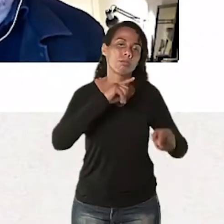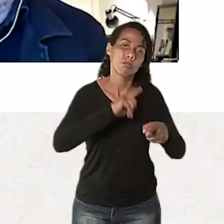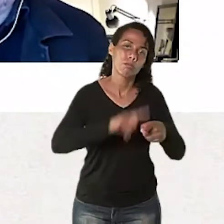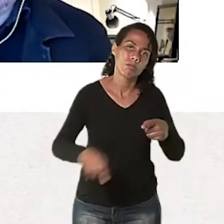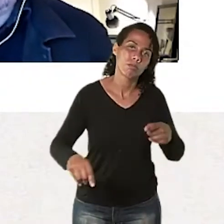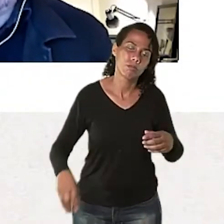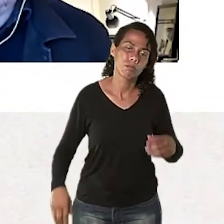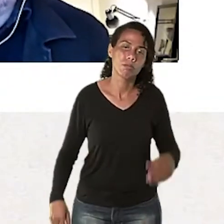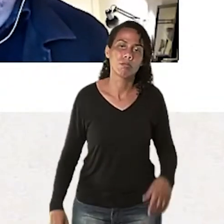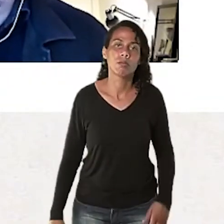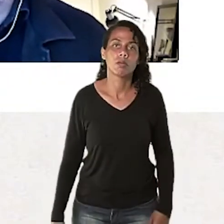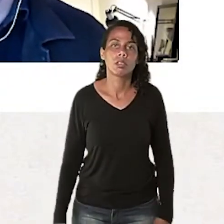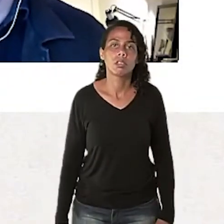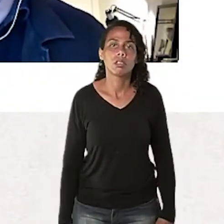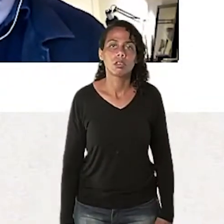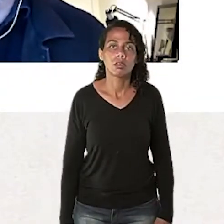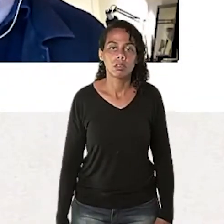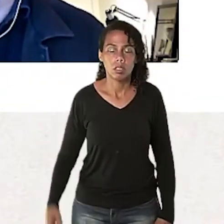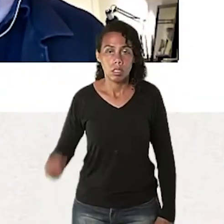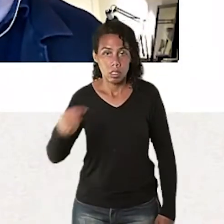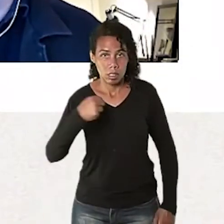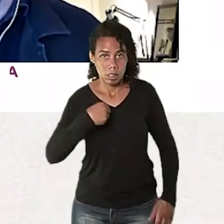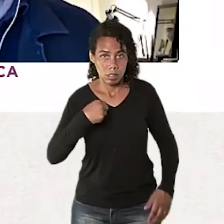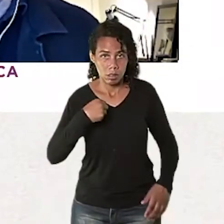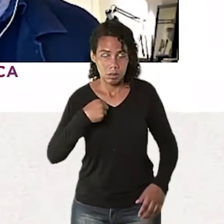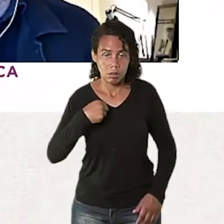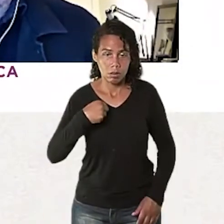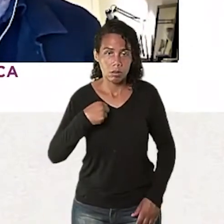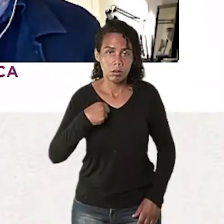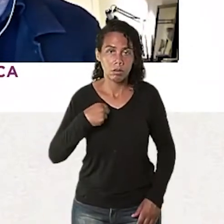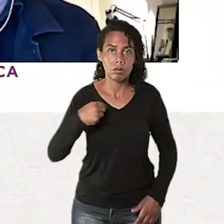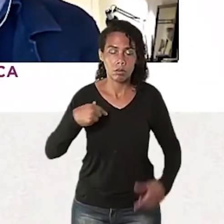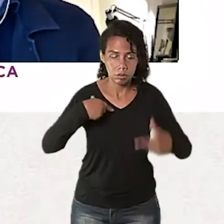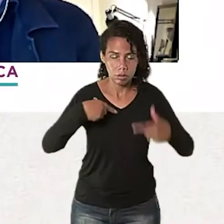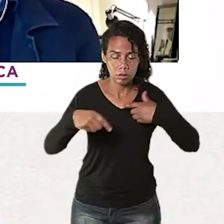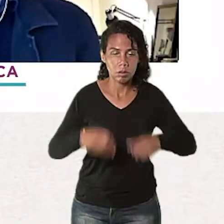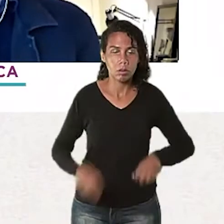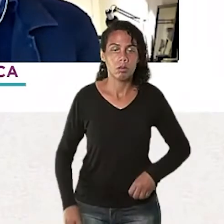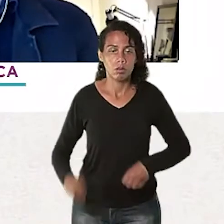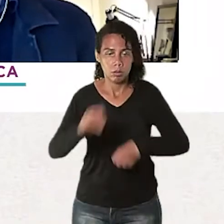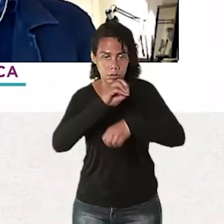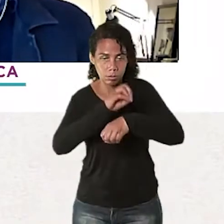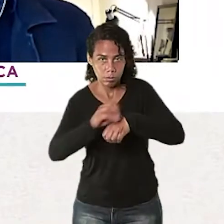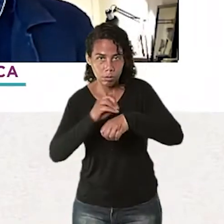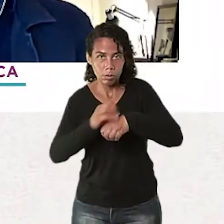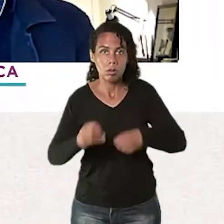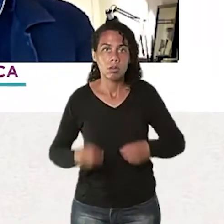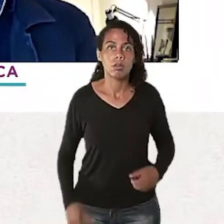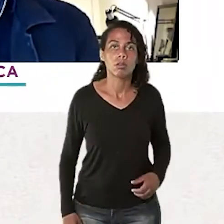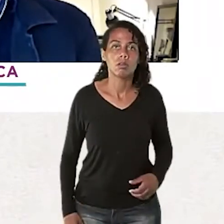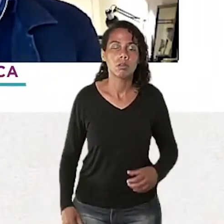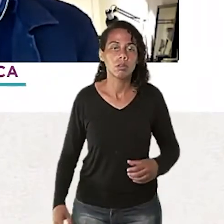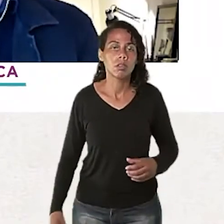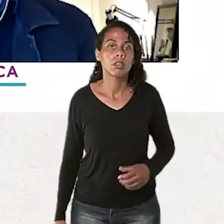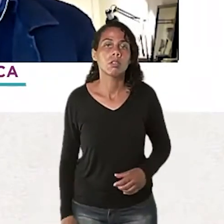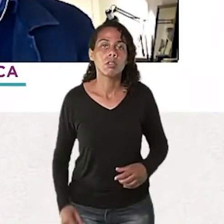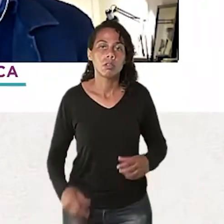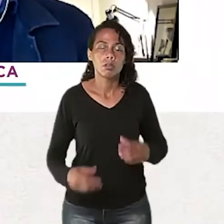uma oficina agora de processo criativo, só bem focada em processo criativo, e a